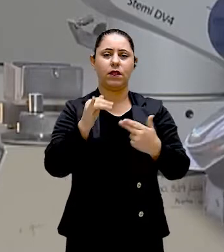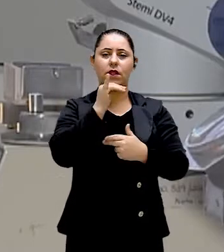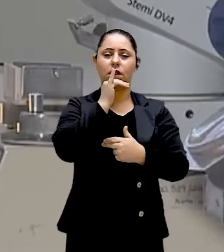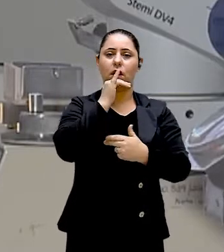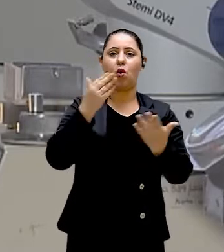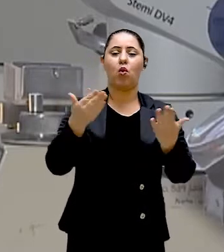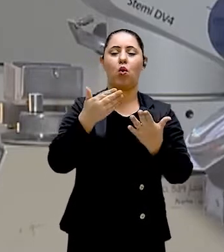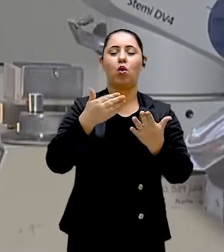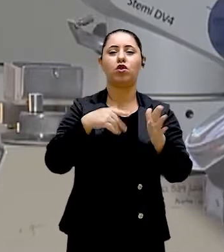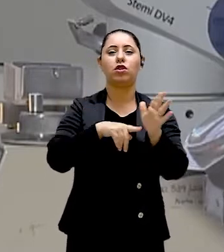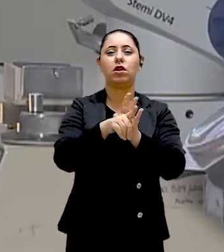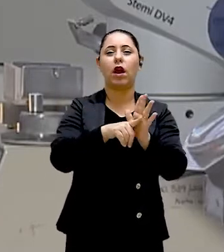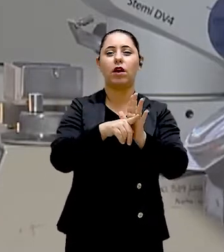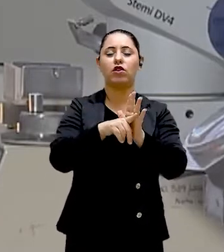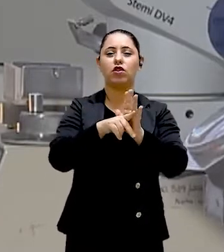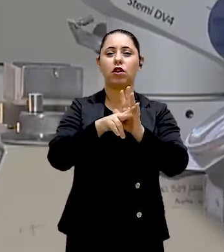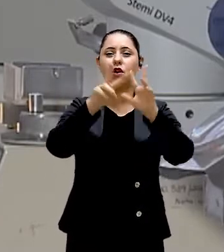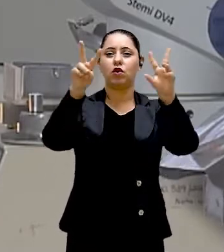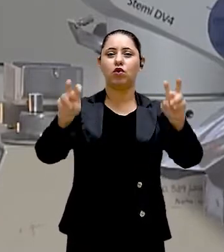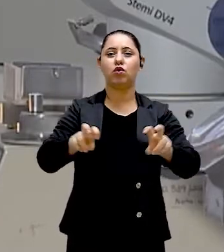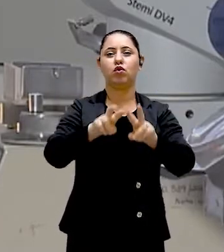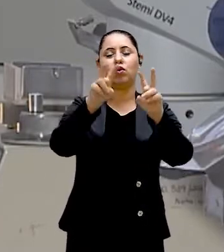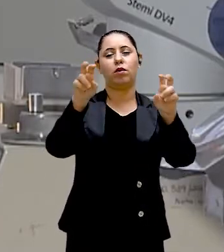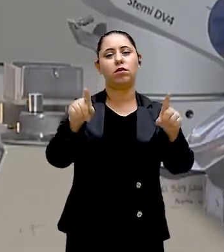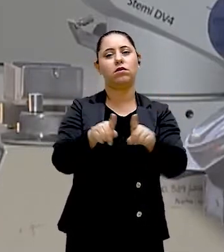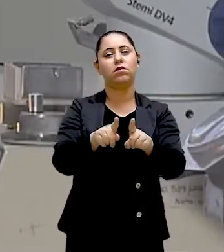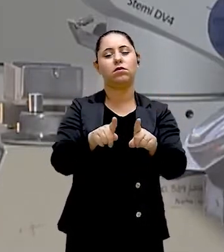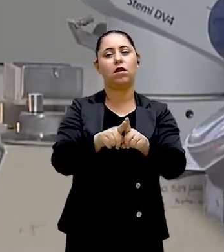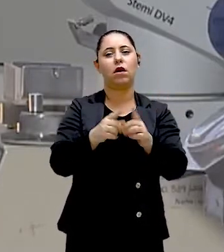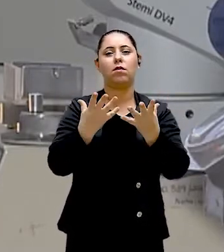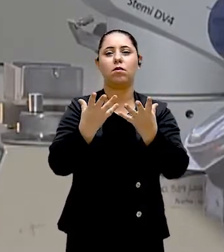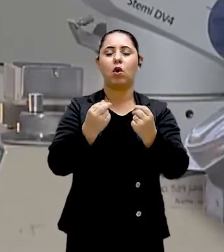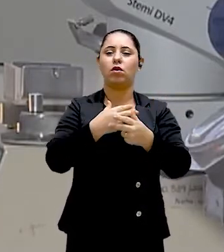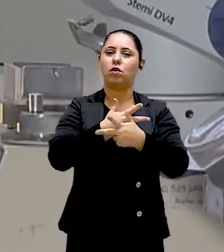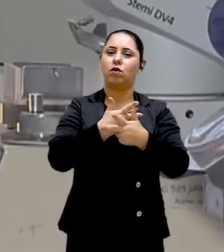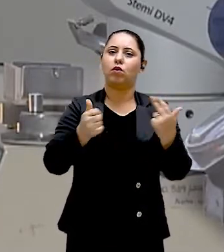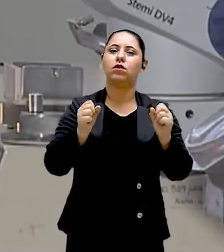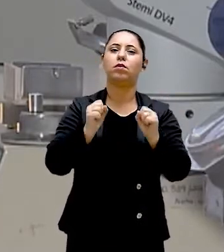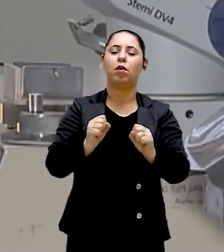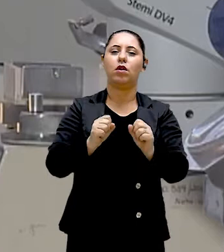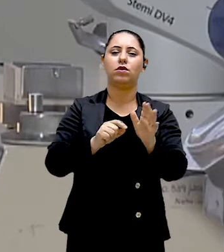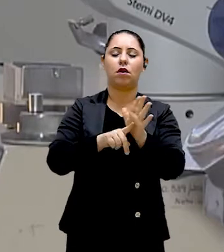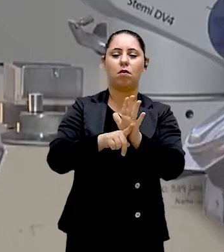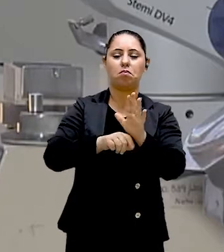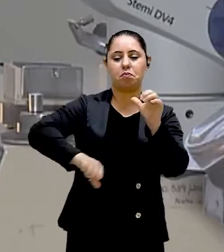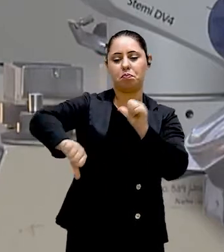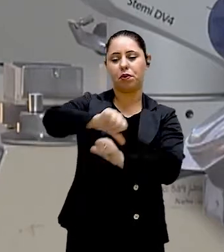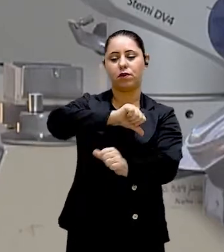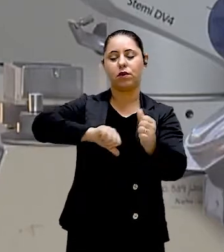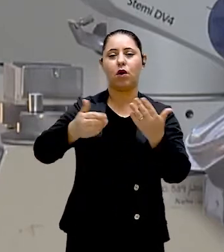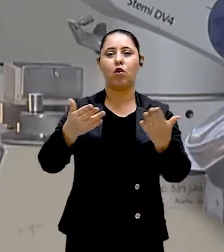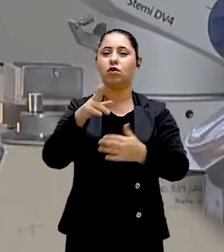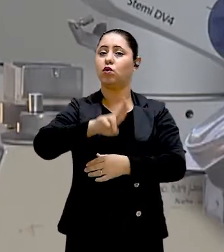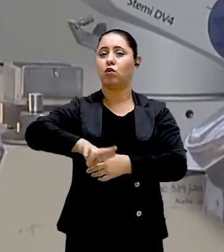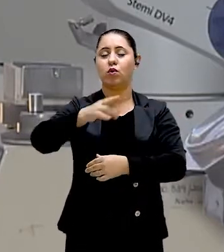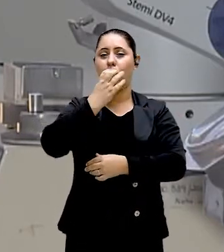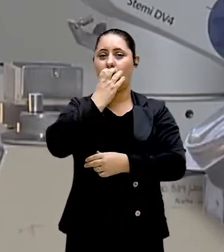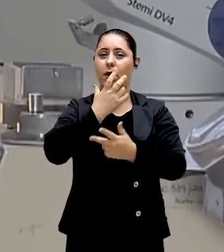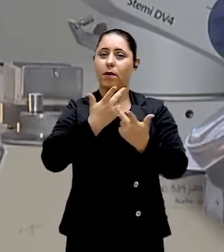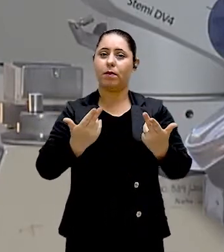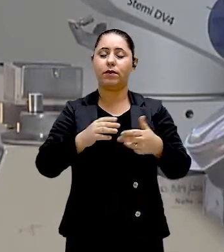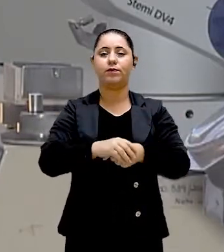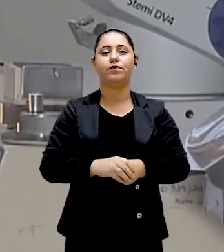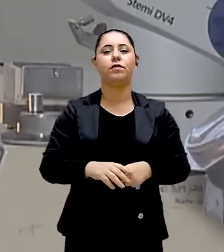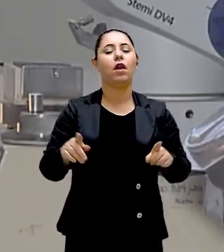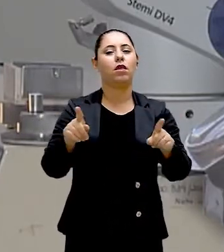via computador, que é o in sílico, então que já tem muita coisa que pode ser alterada, que não precisa utilizar o animal, e os testes in vitro, que